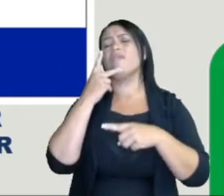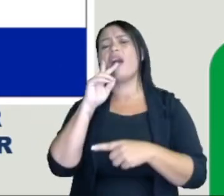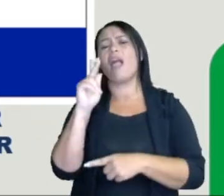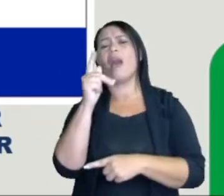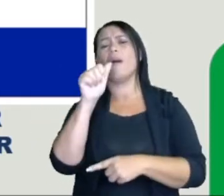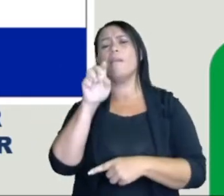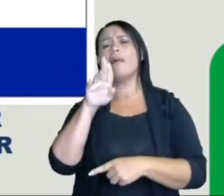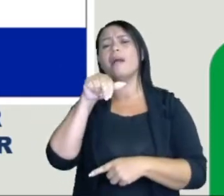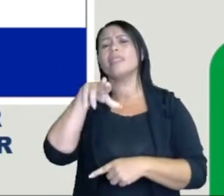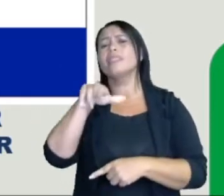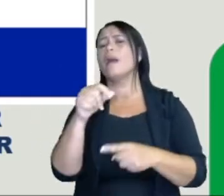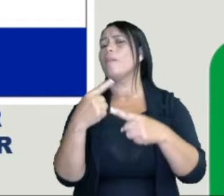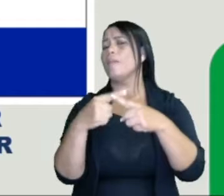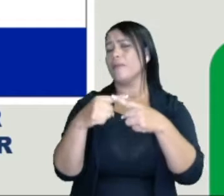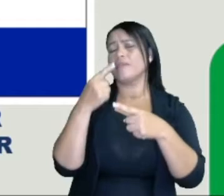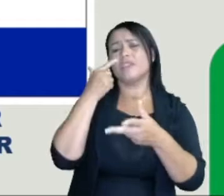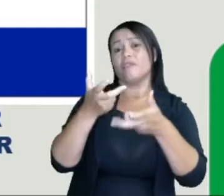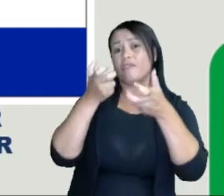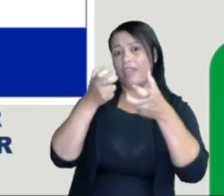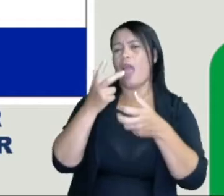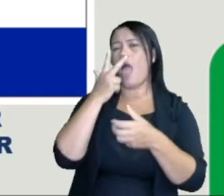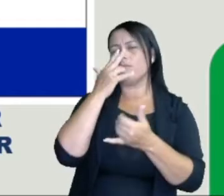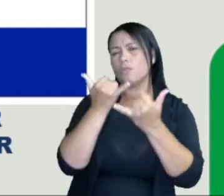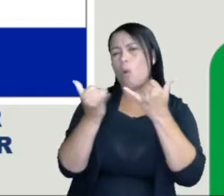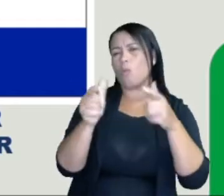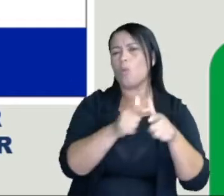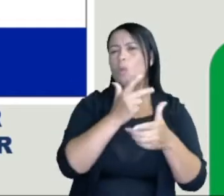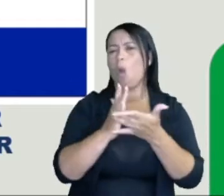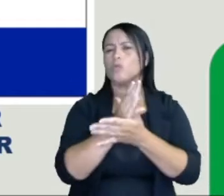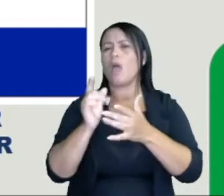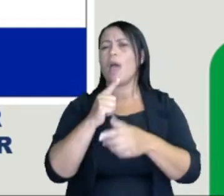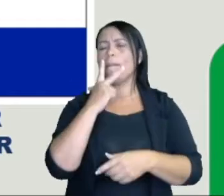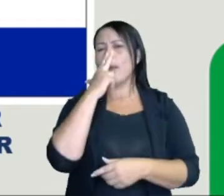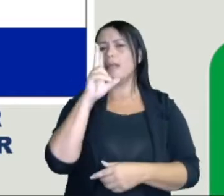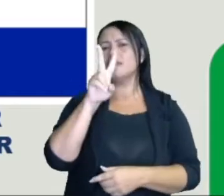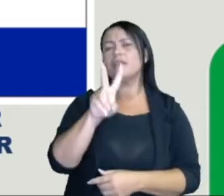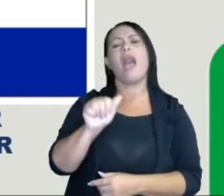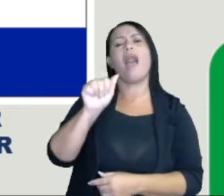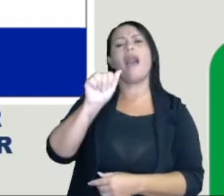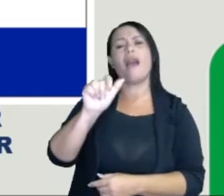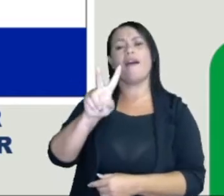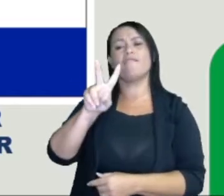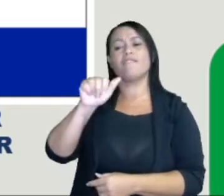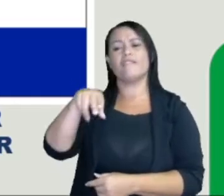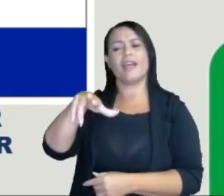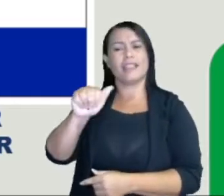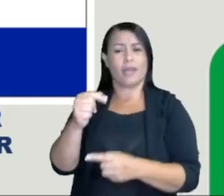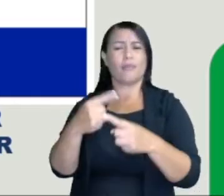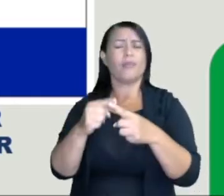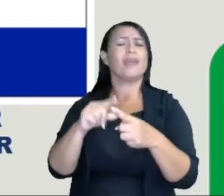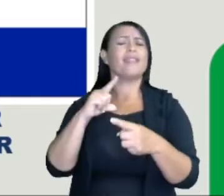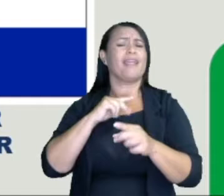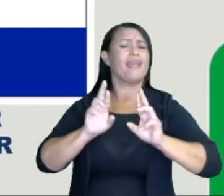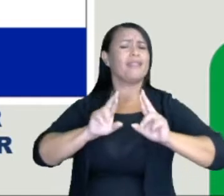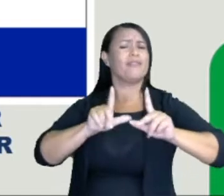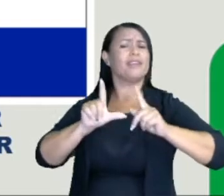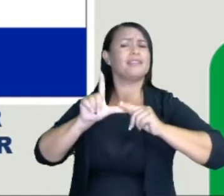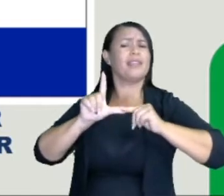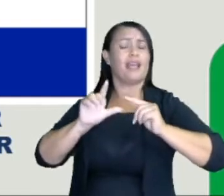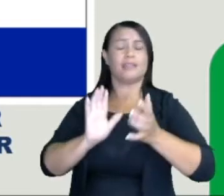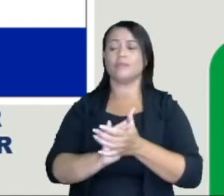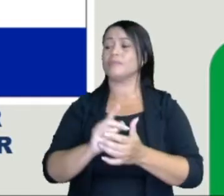Em alguns lugares vocês vão ver o nome Havana, com V de vaca. Mas aí depois a gente vai descobrir por que tem essa